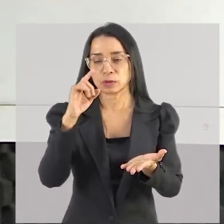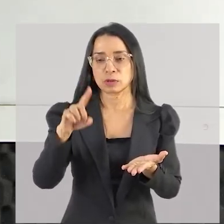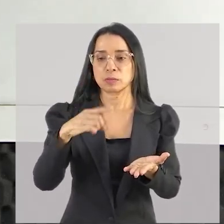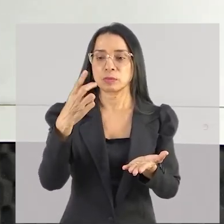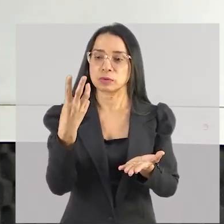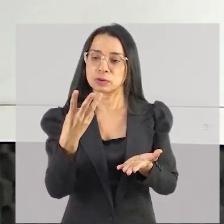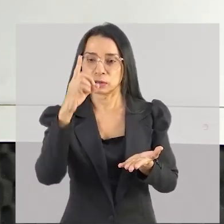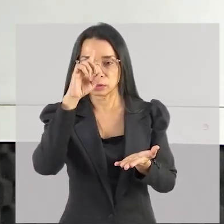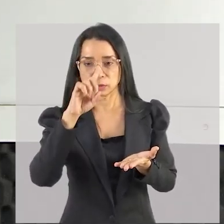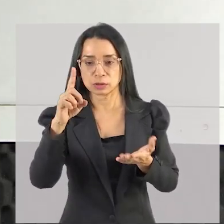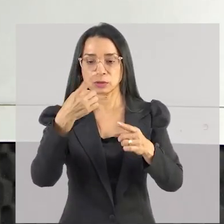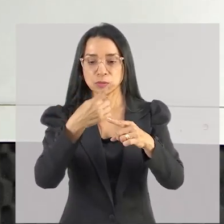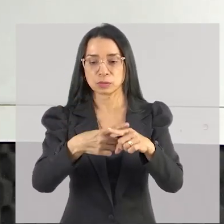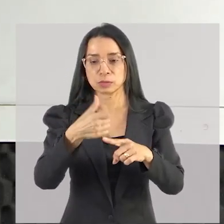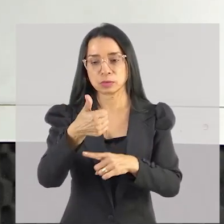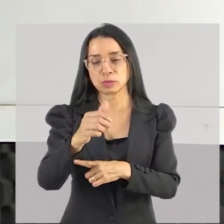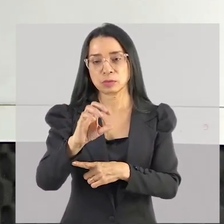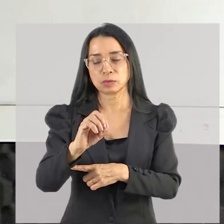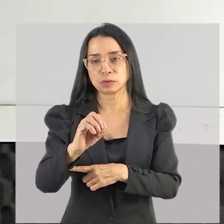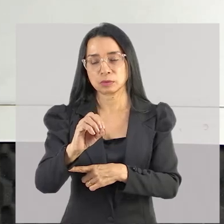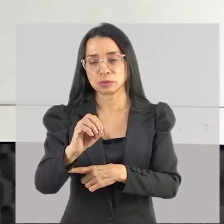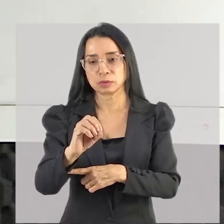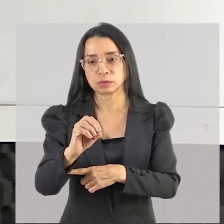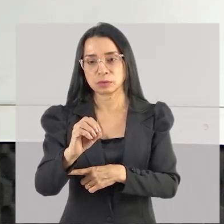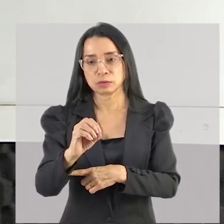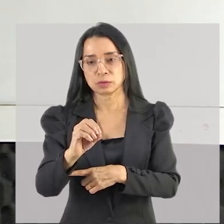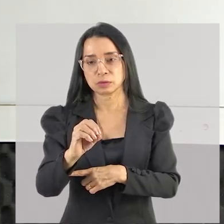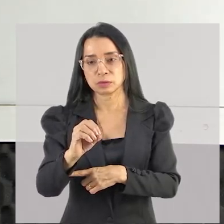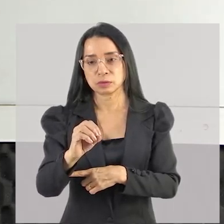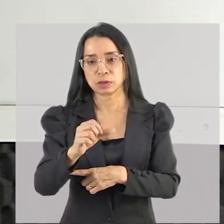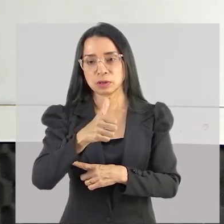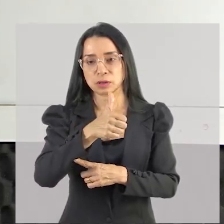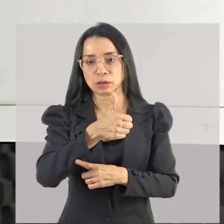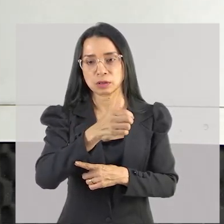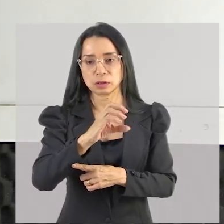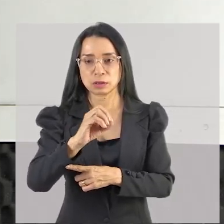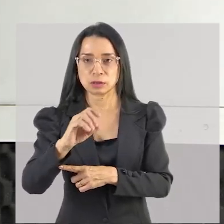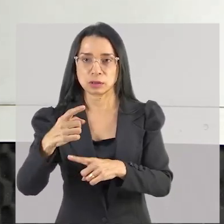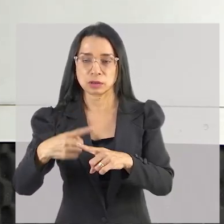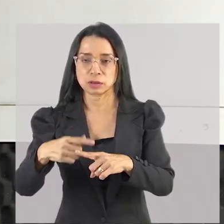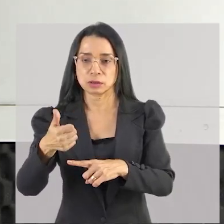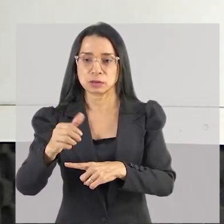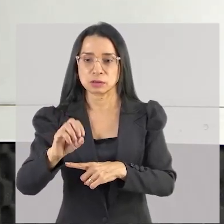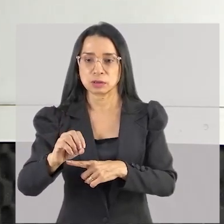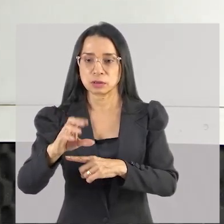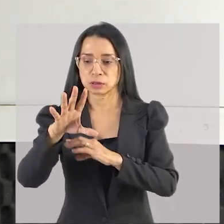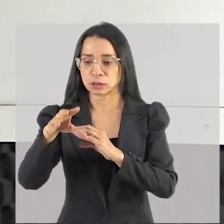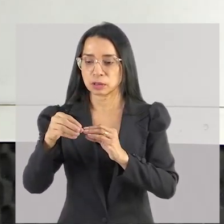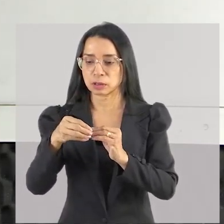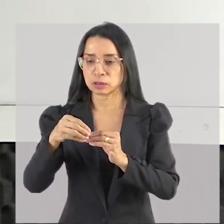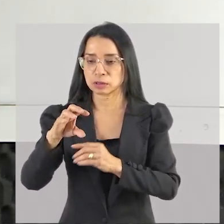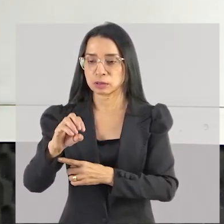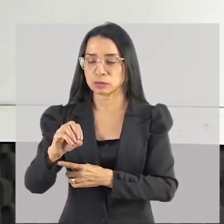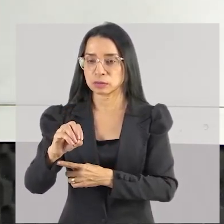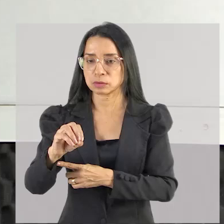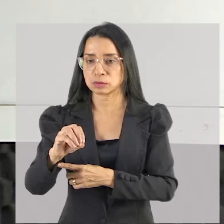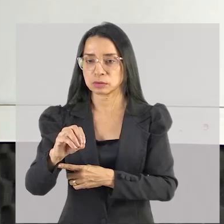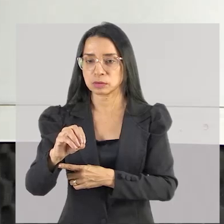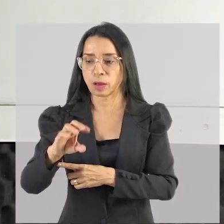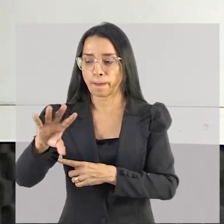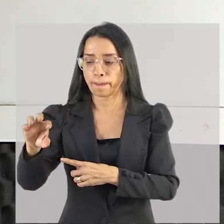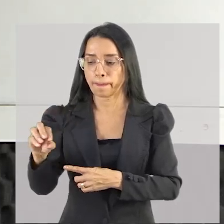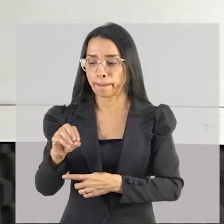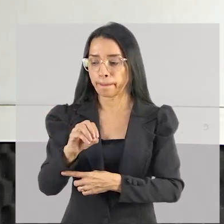10. Então, eu venho e multiplico por 10. 100 vezes 10 é só acrescentar um zero. Já deu 1000,